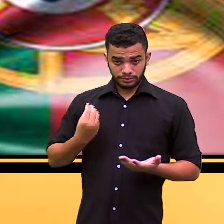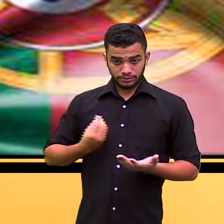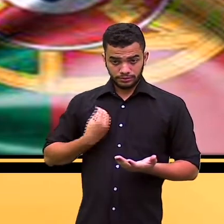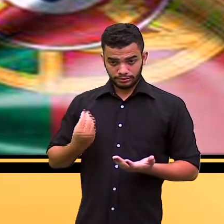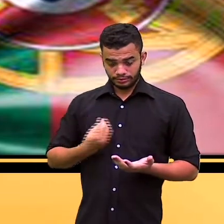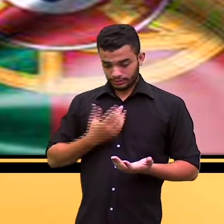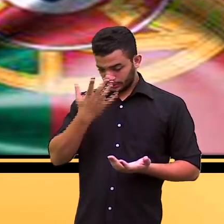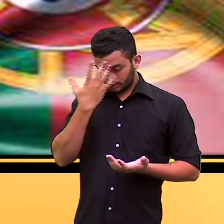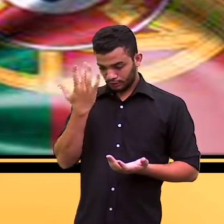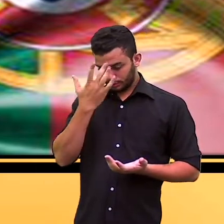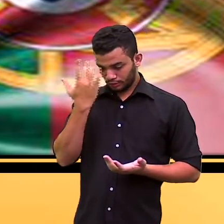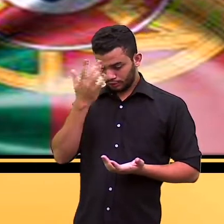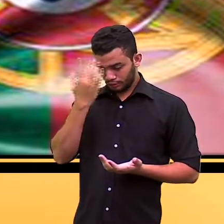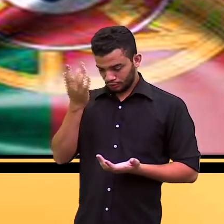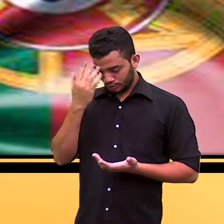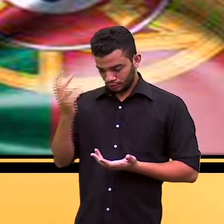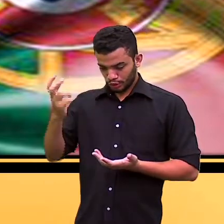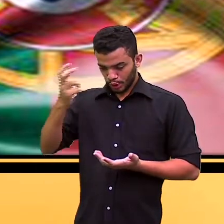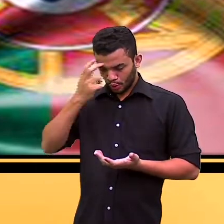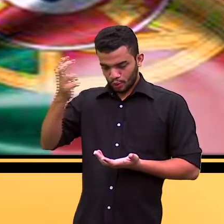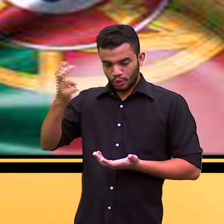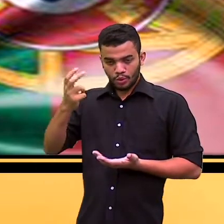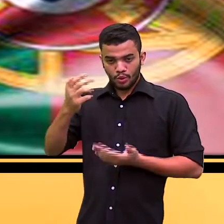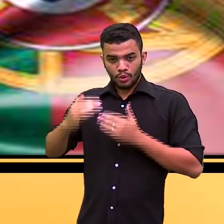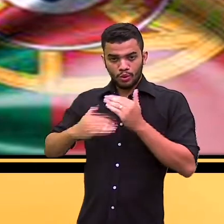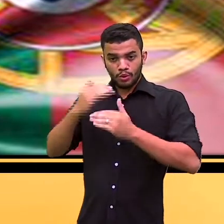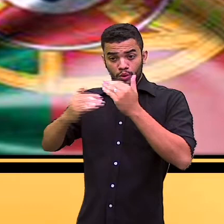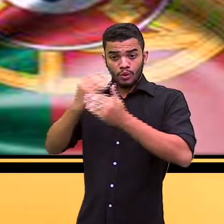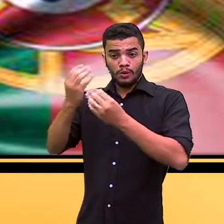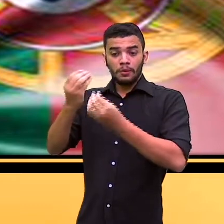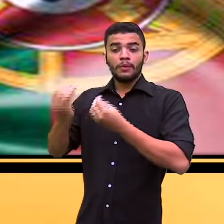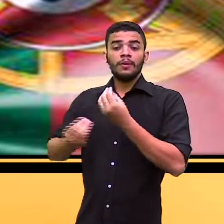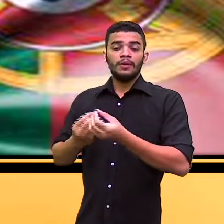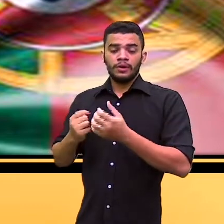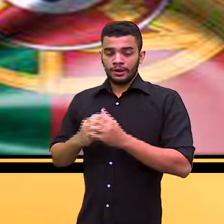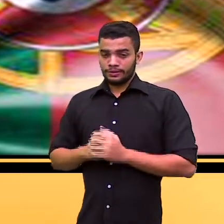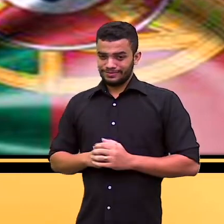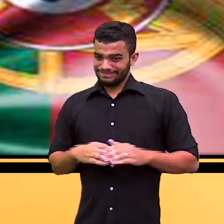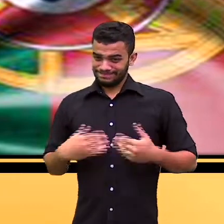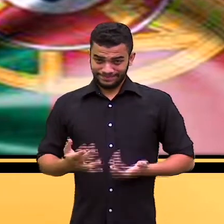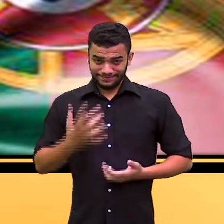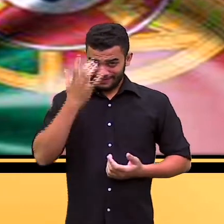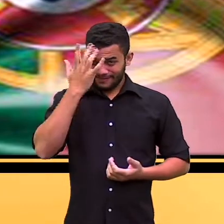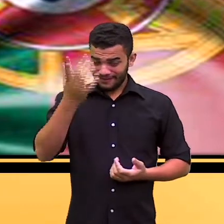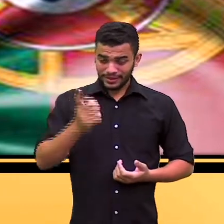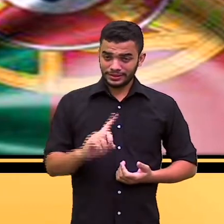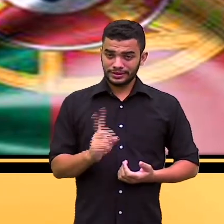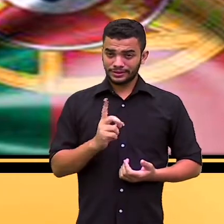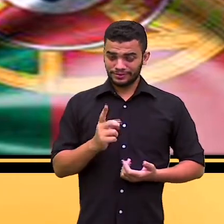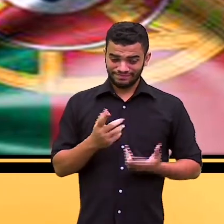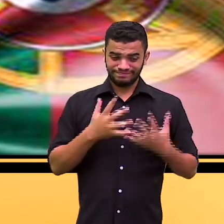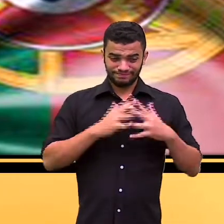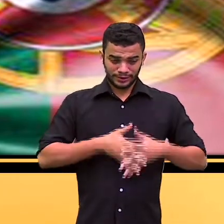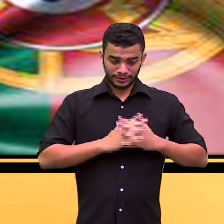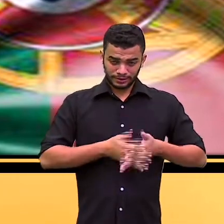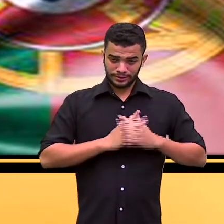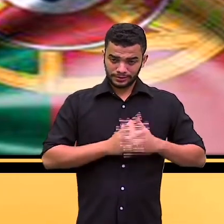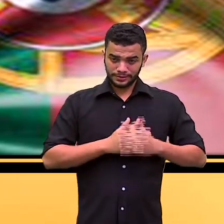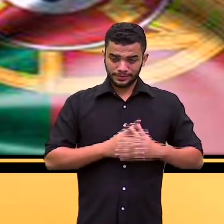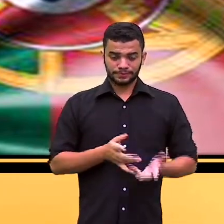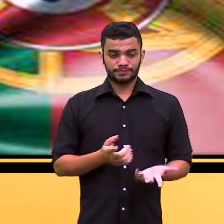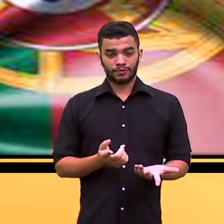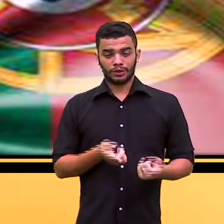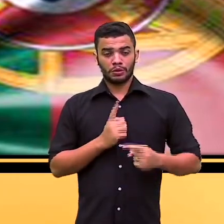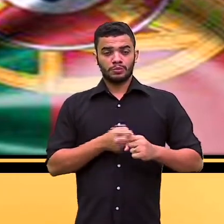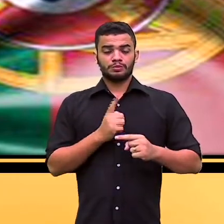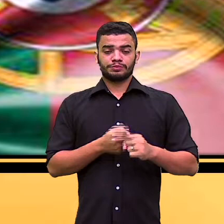século XVIII, como se desenvolveu? Gente, não foi fácil esse desenvolvimento. Esse desenvolvimento econômico